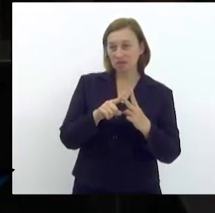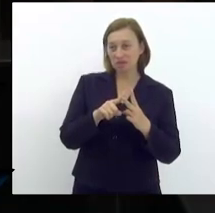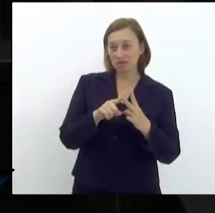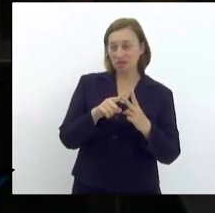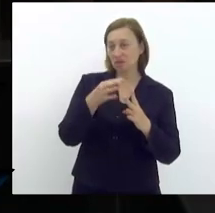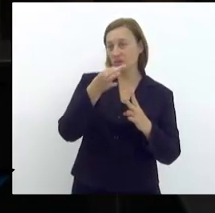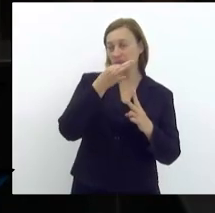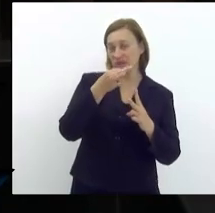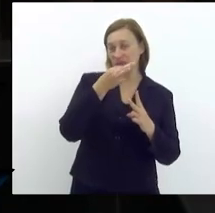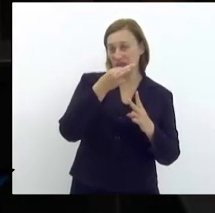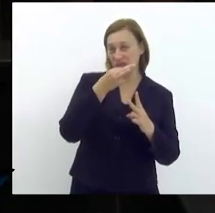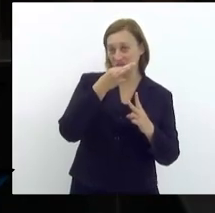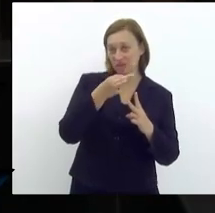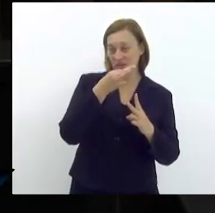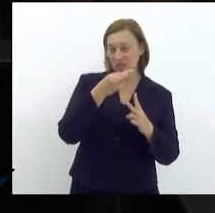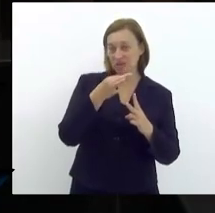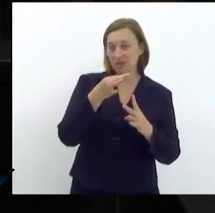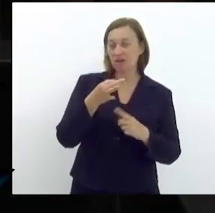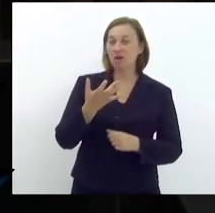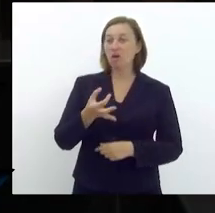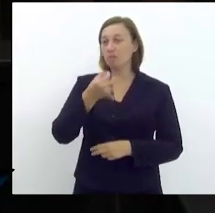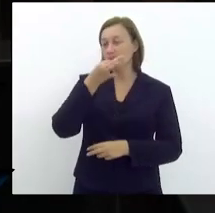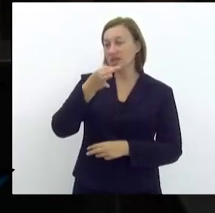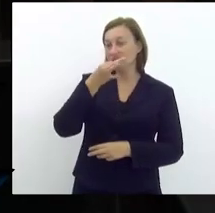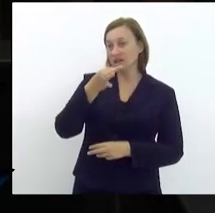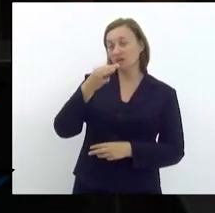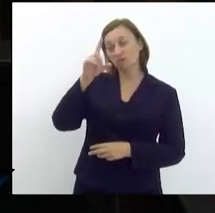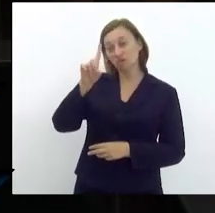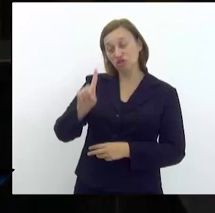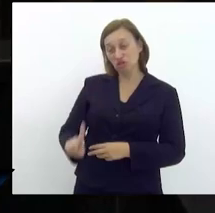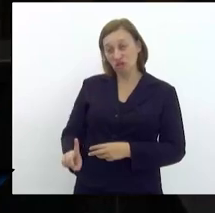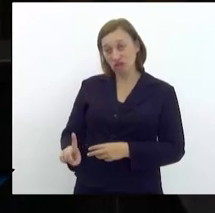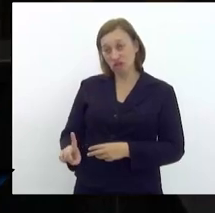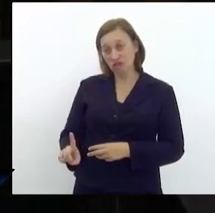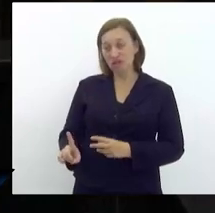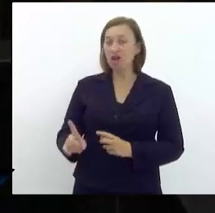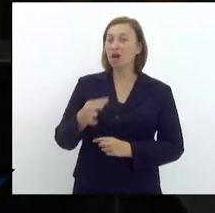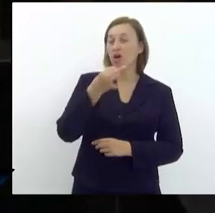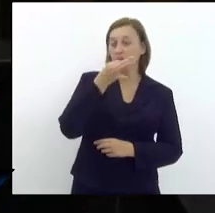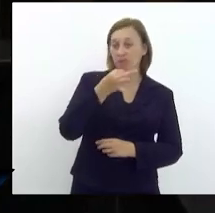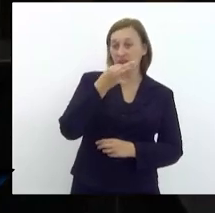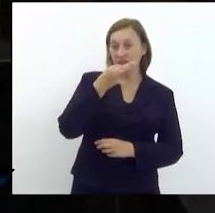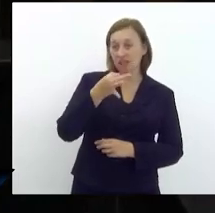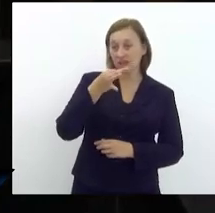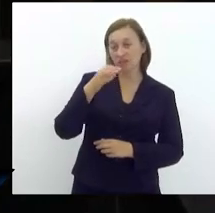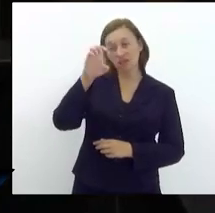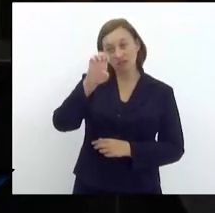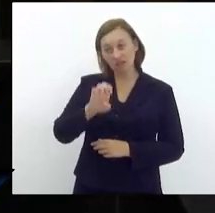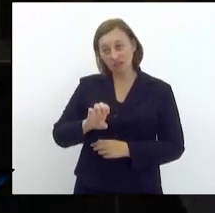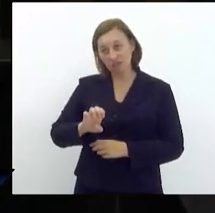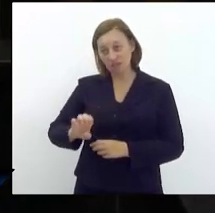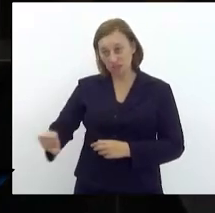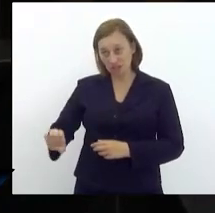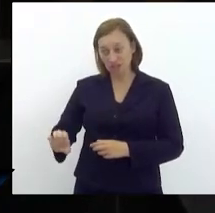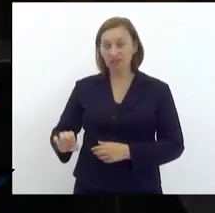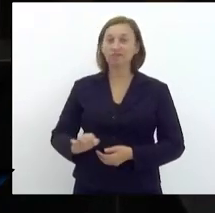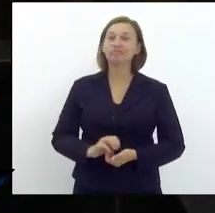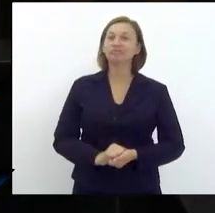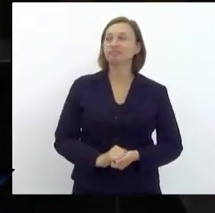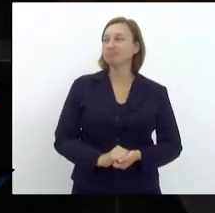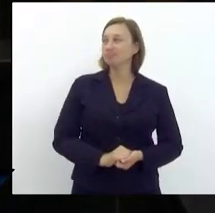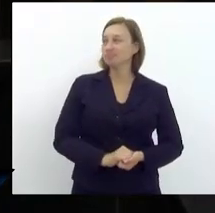da pseudo direita quanto a versão dita da pseudo